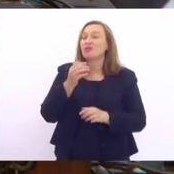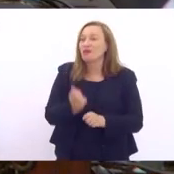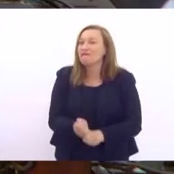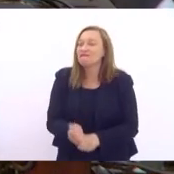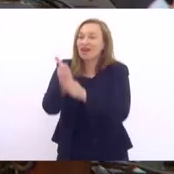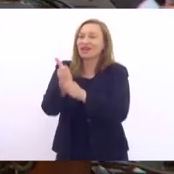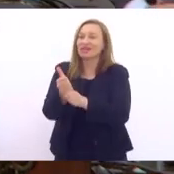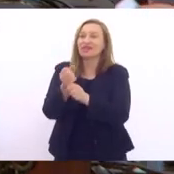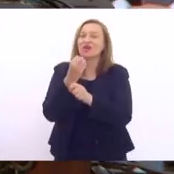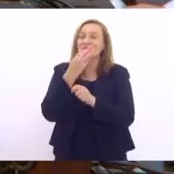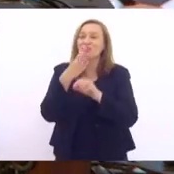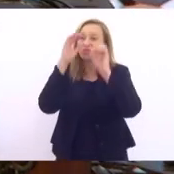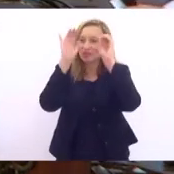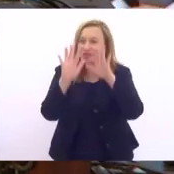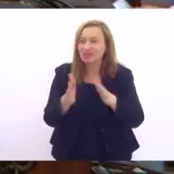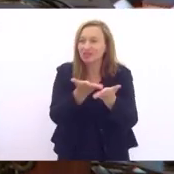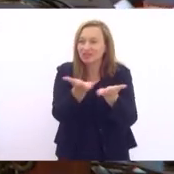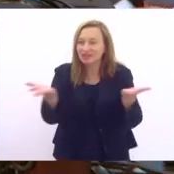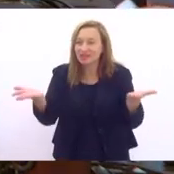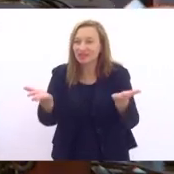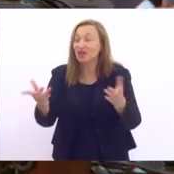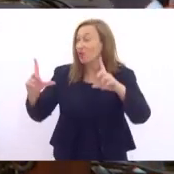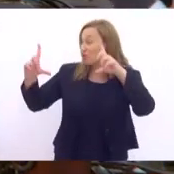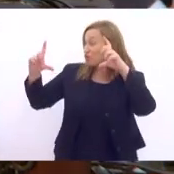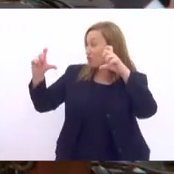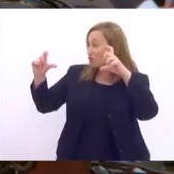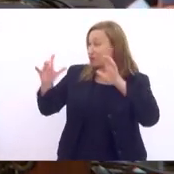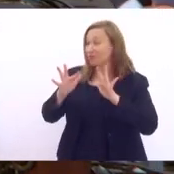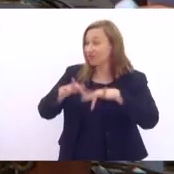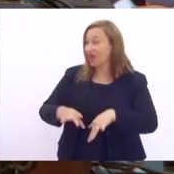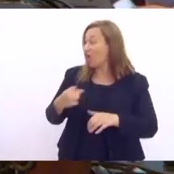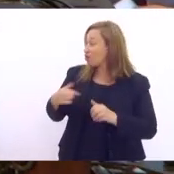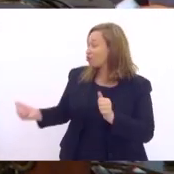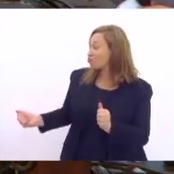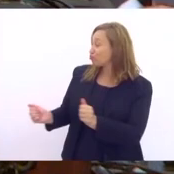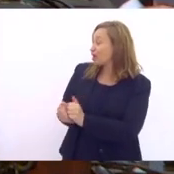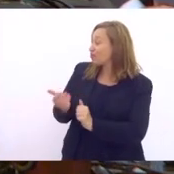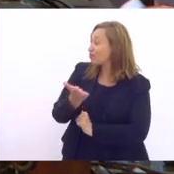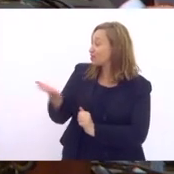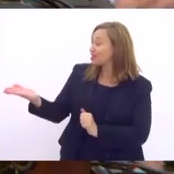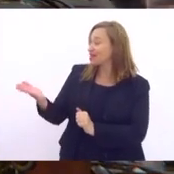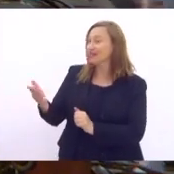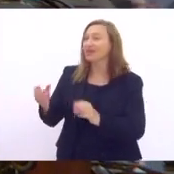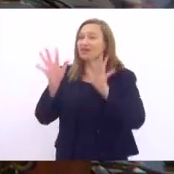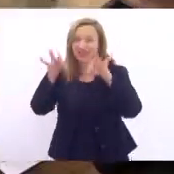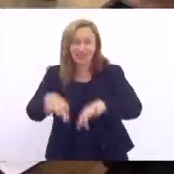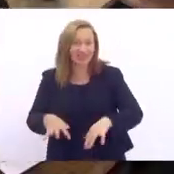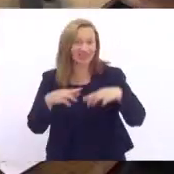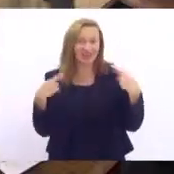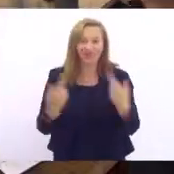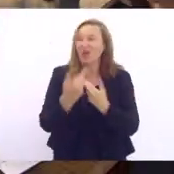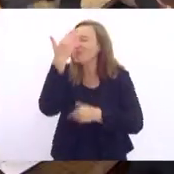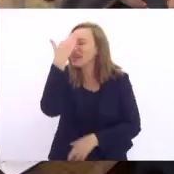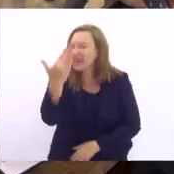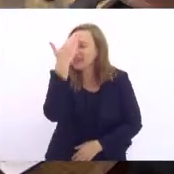aqui de encerramento, já estou descendo aí para me juntar a vocês e declaro encerrada a sessão. Muito obrigado, um beijo em todos.